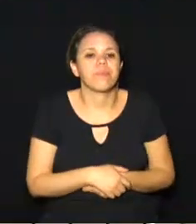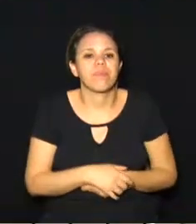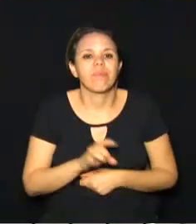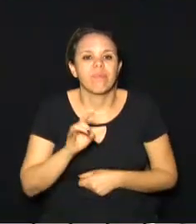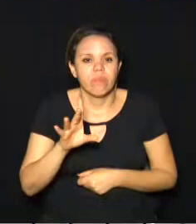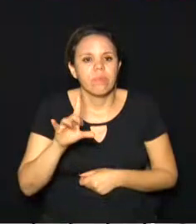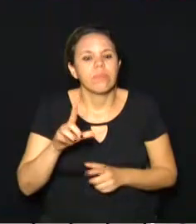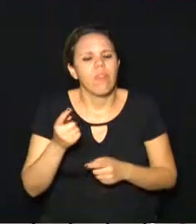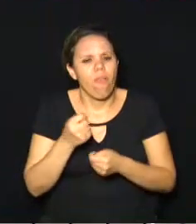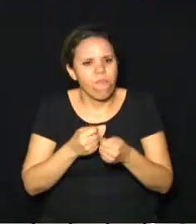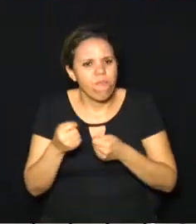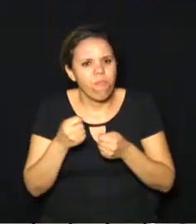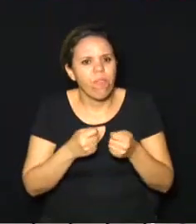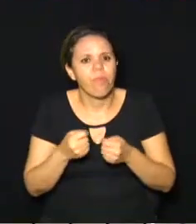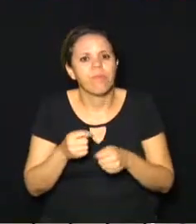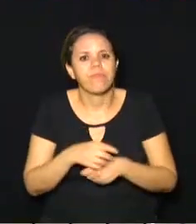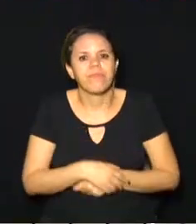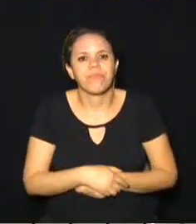vem uma economia